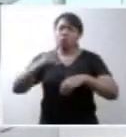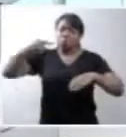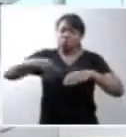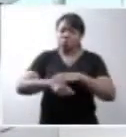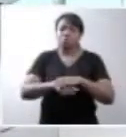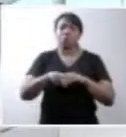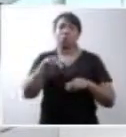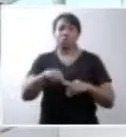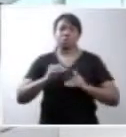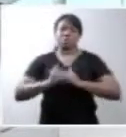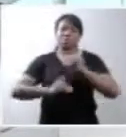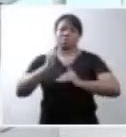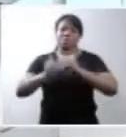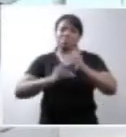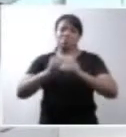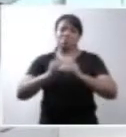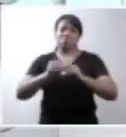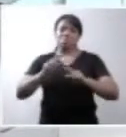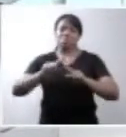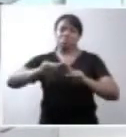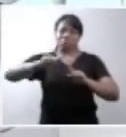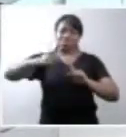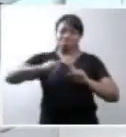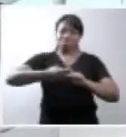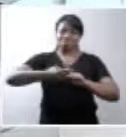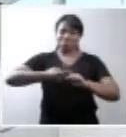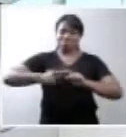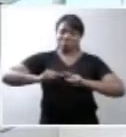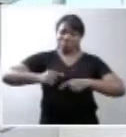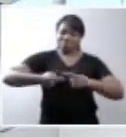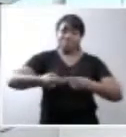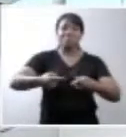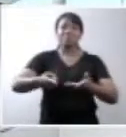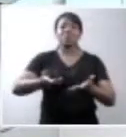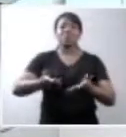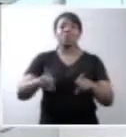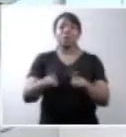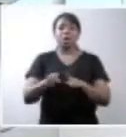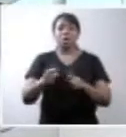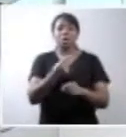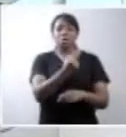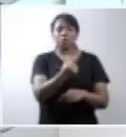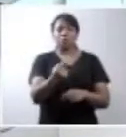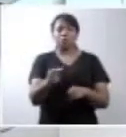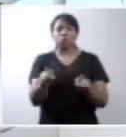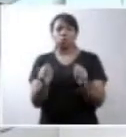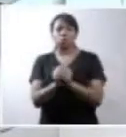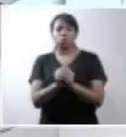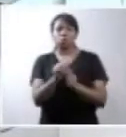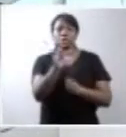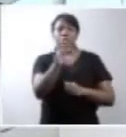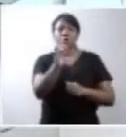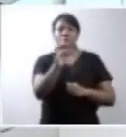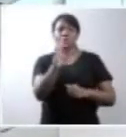desse processo da gestação, que é chamada a unidade feto-placentária. Eu gostaria